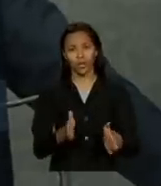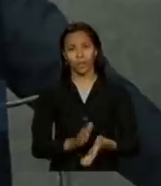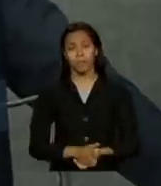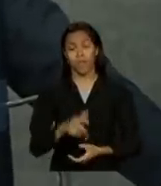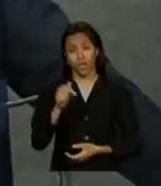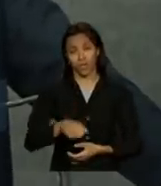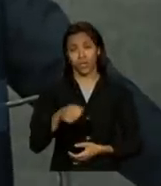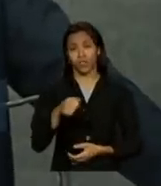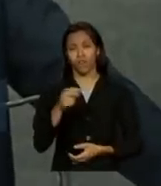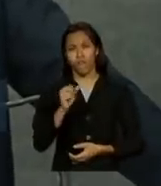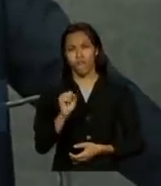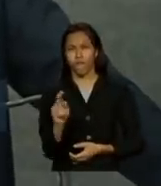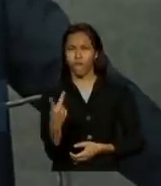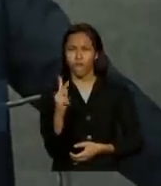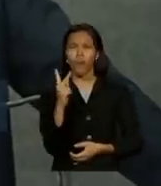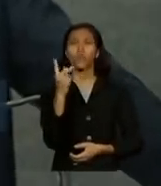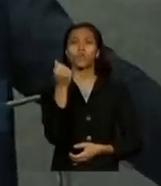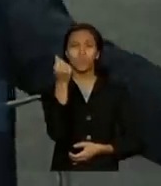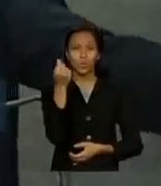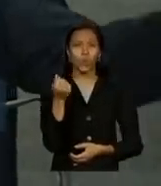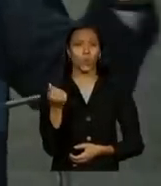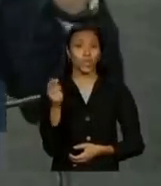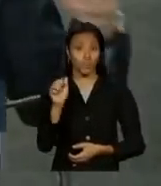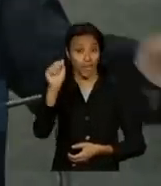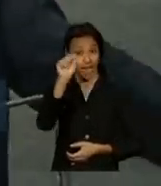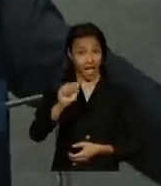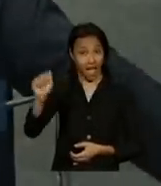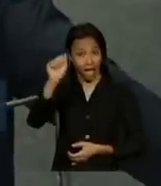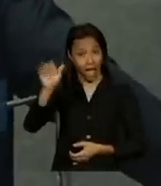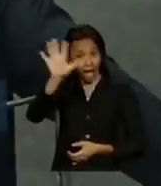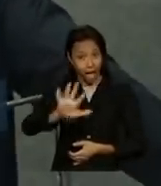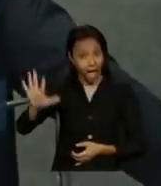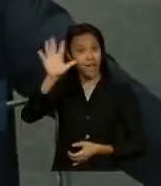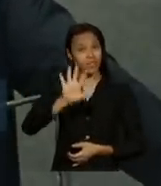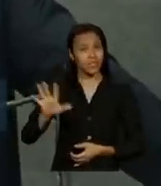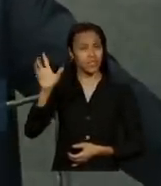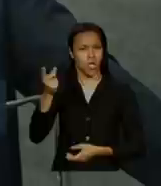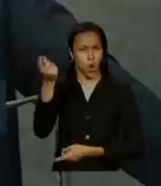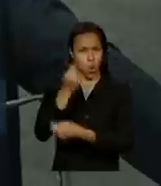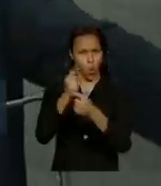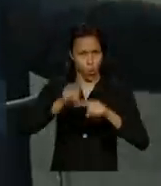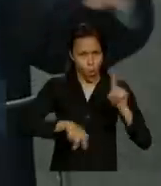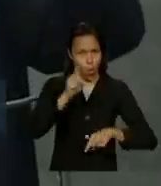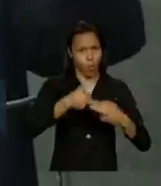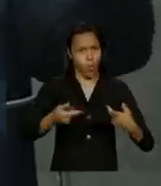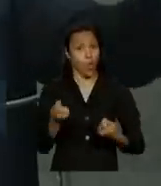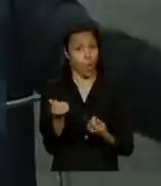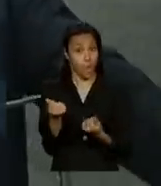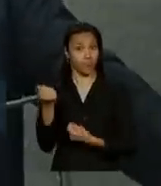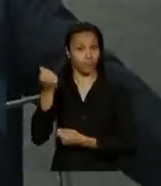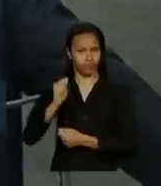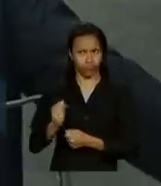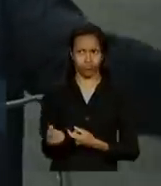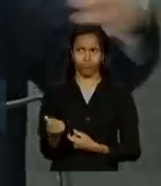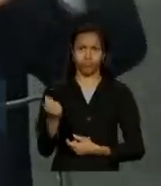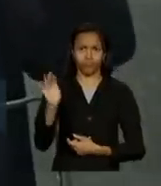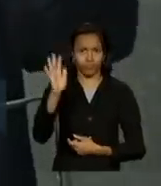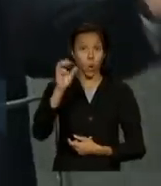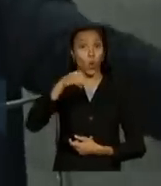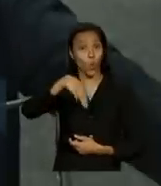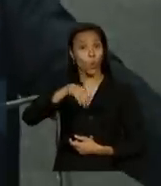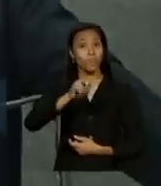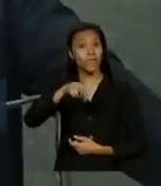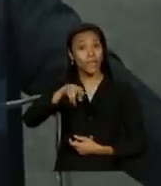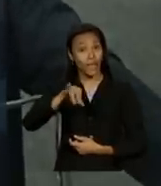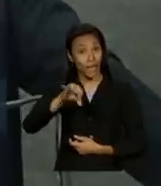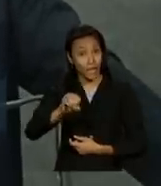valorizou e o crescimento econômico da Ásia fez com que nossos produtos comó valorizassem o minério valorizasse e o